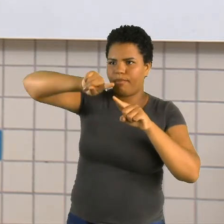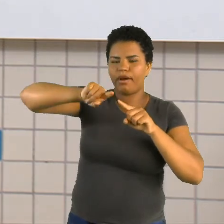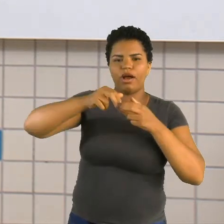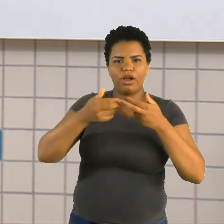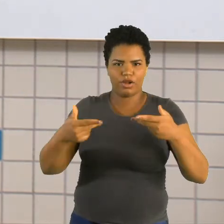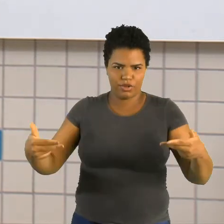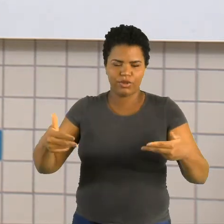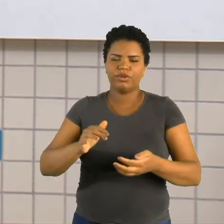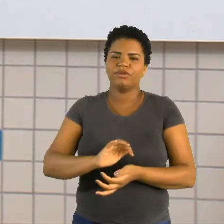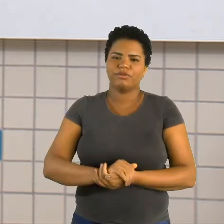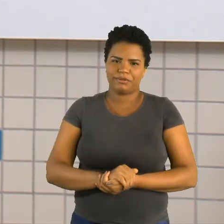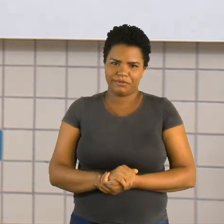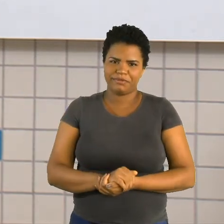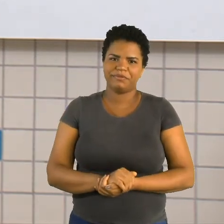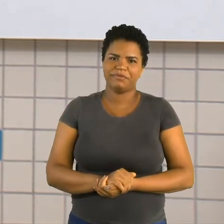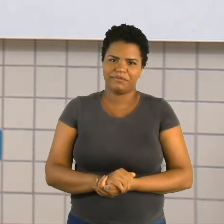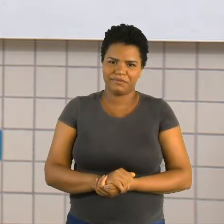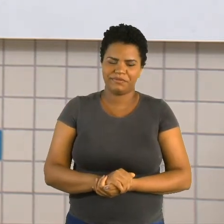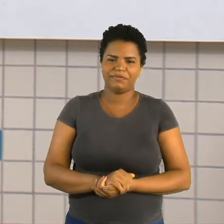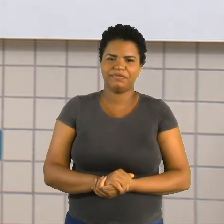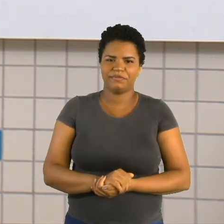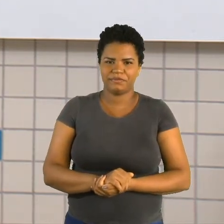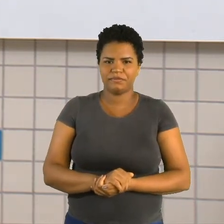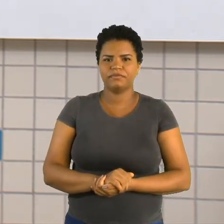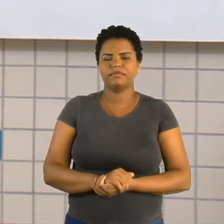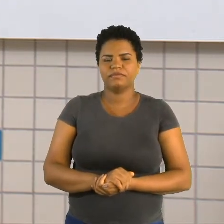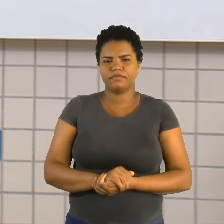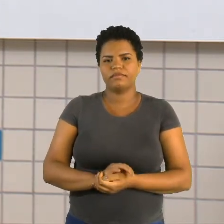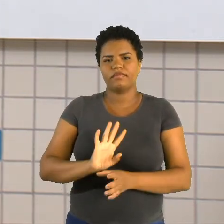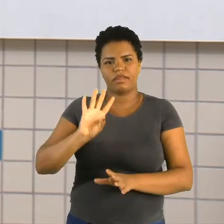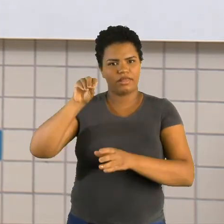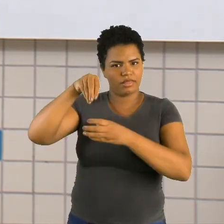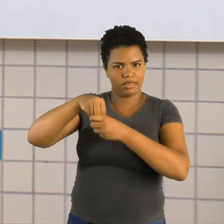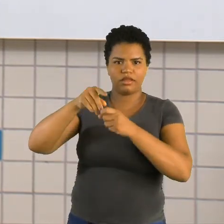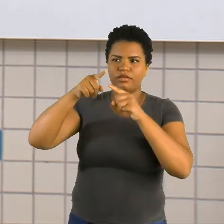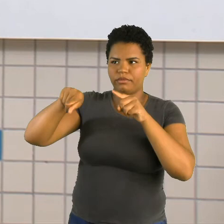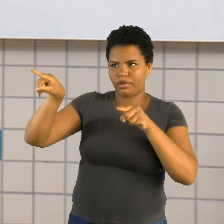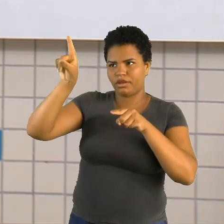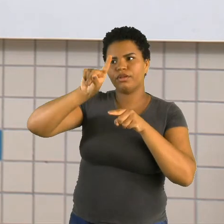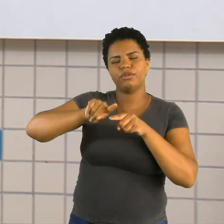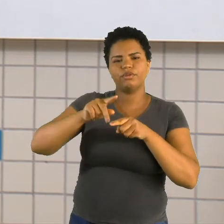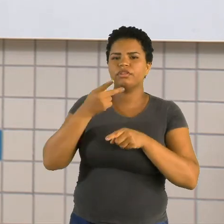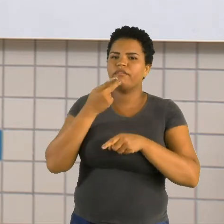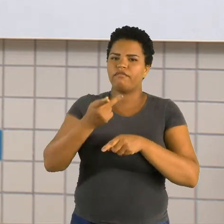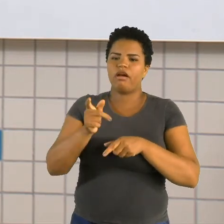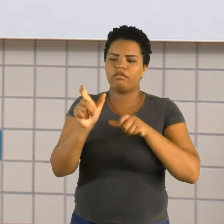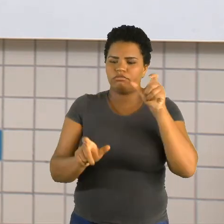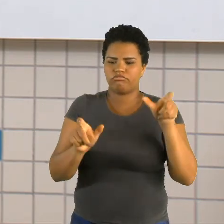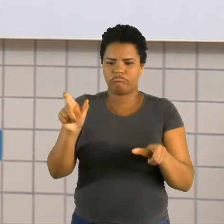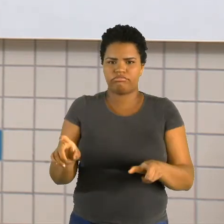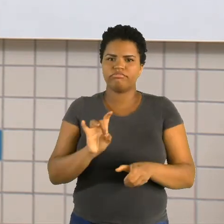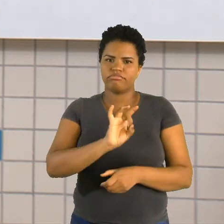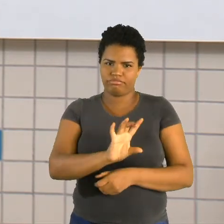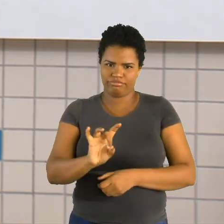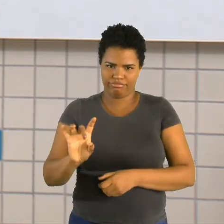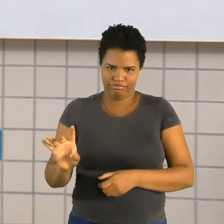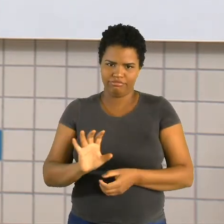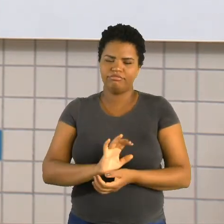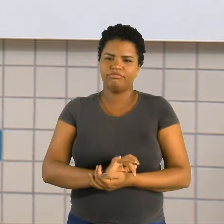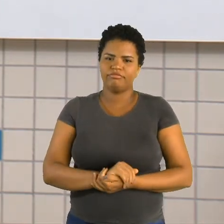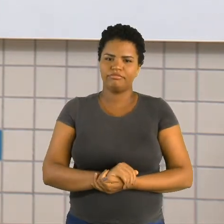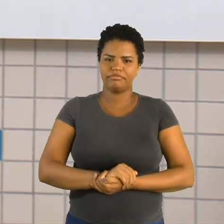balões. Muito bem, aparece entre balões a fala dela, a fala dos